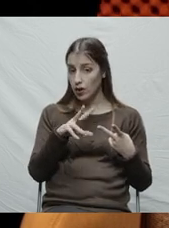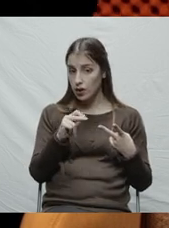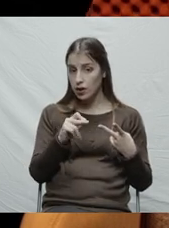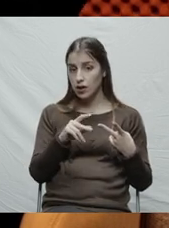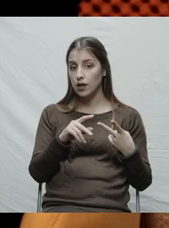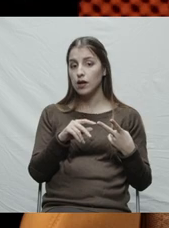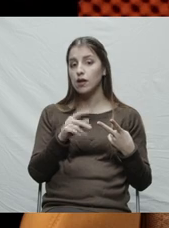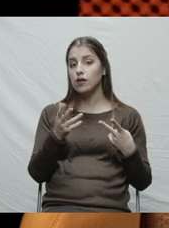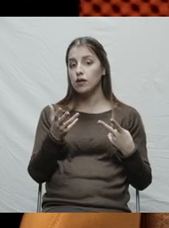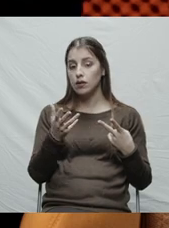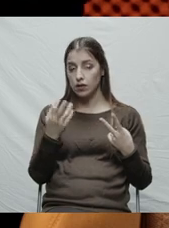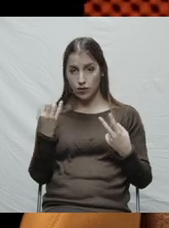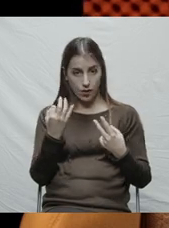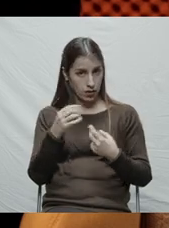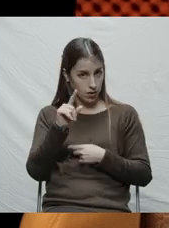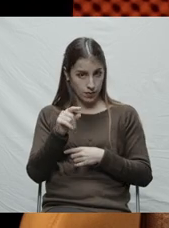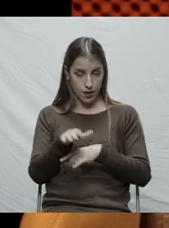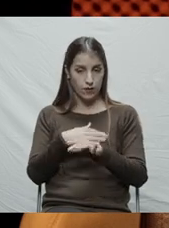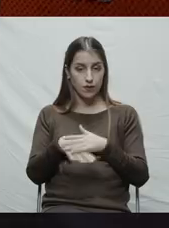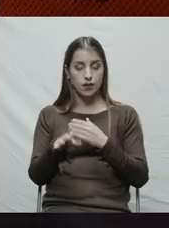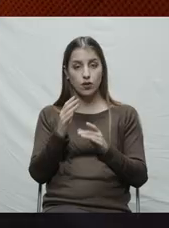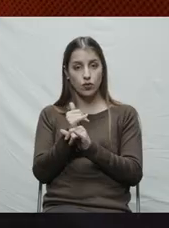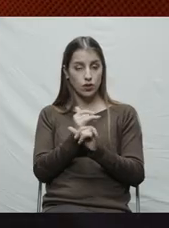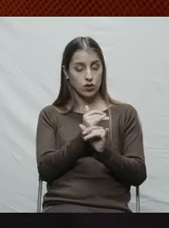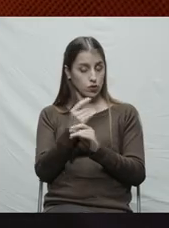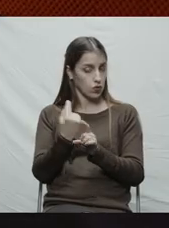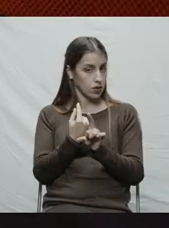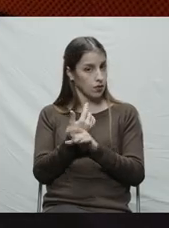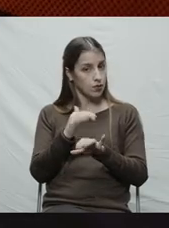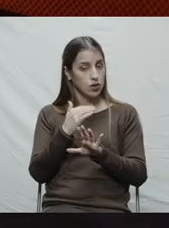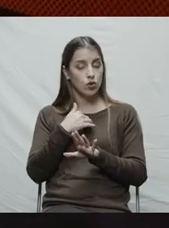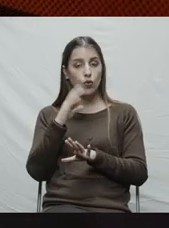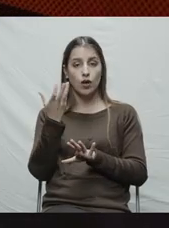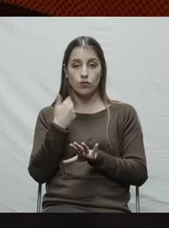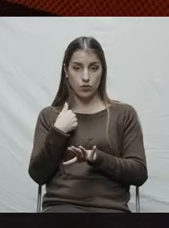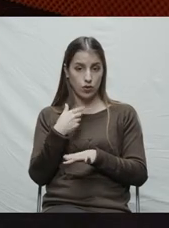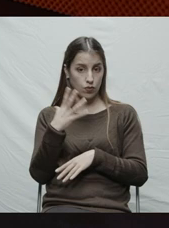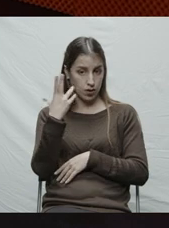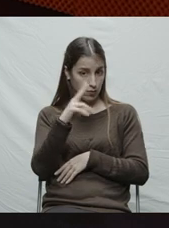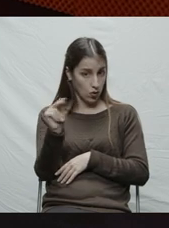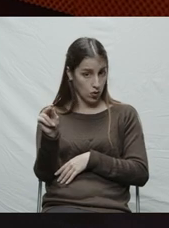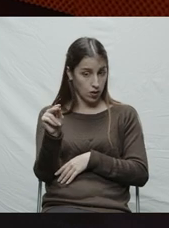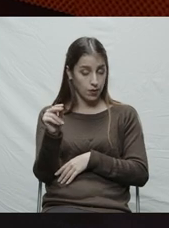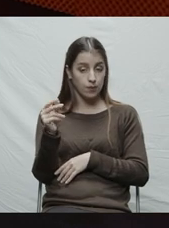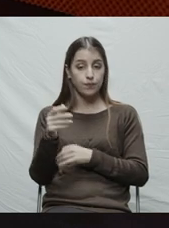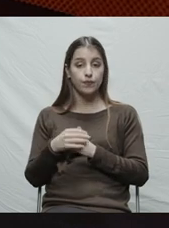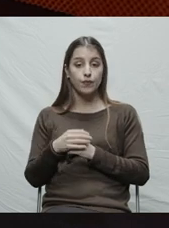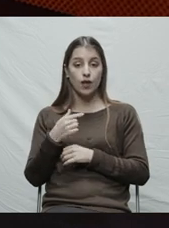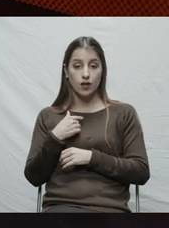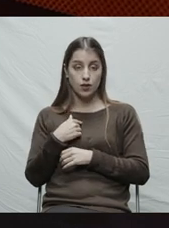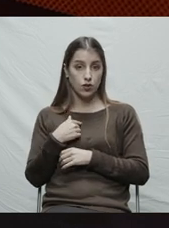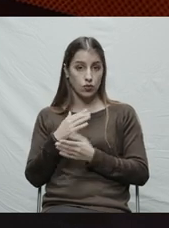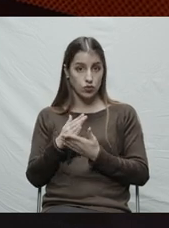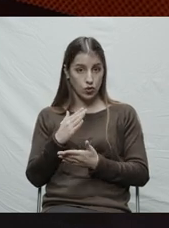e dali também saíram alguns, e também a fazer trabalhos como intérprete. Mas eu, quando saí do curso do Fórum Dança, primeiro tive um percurso só como intérprete, com o